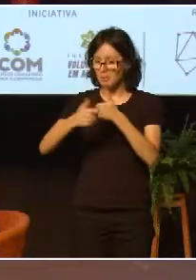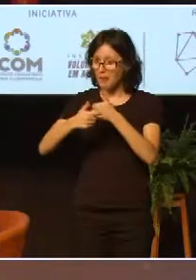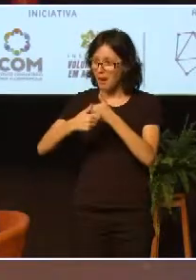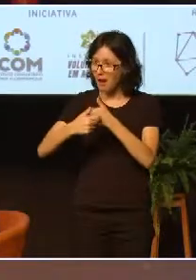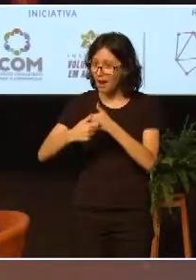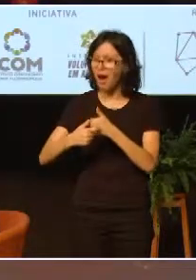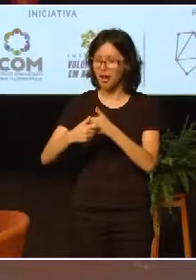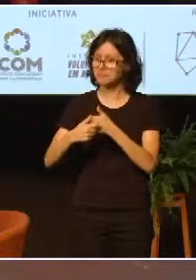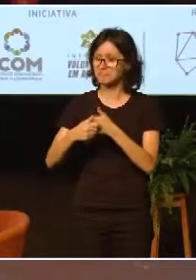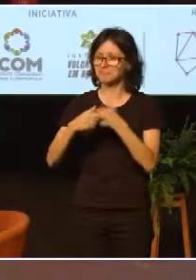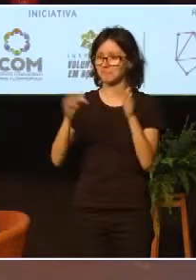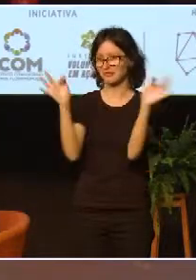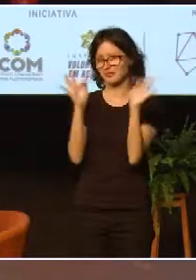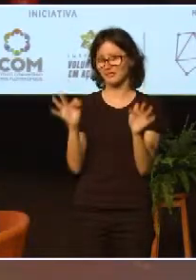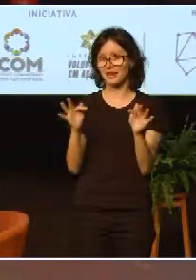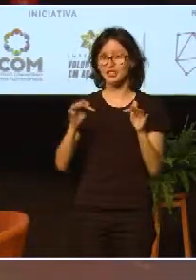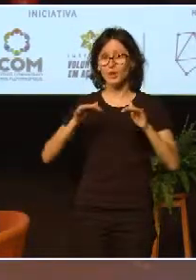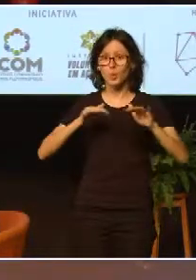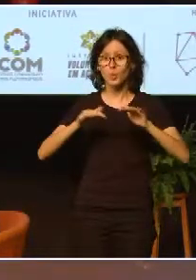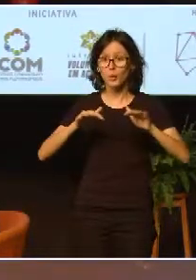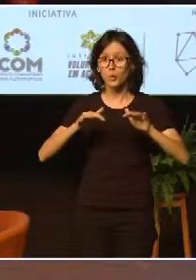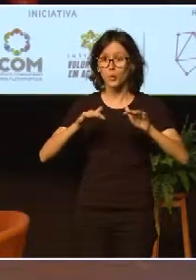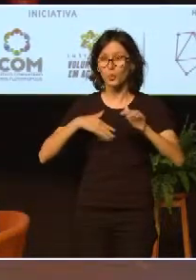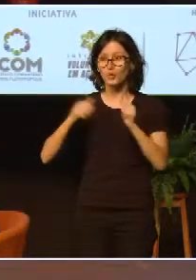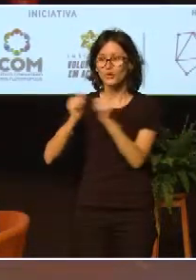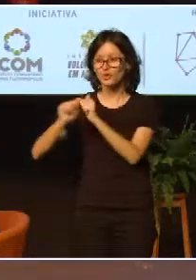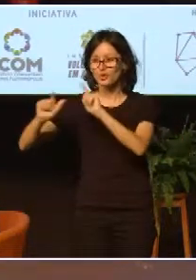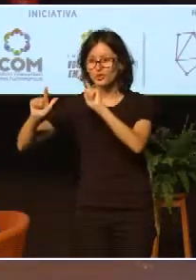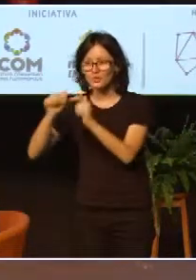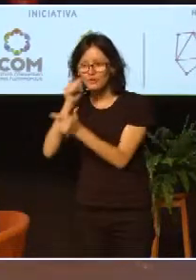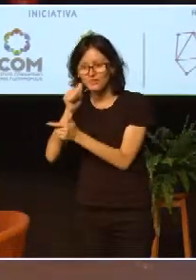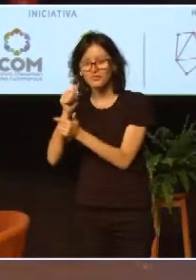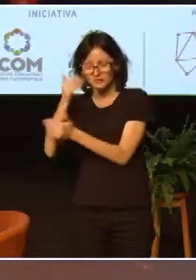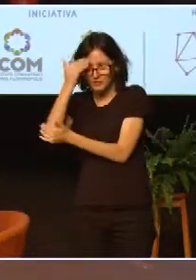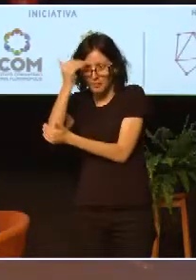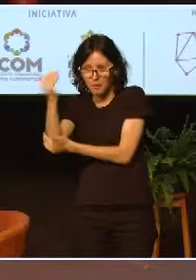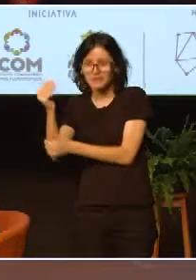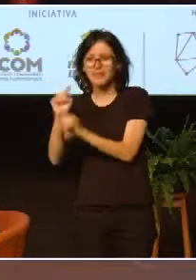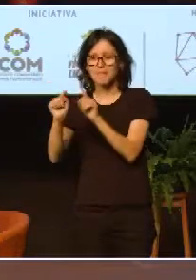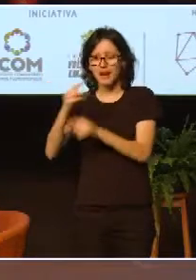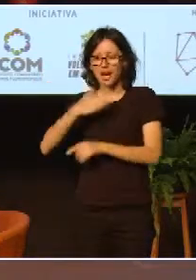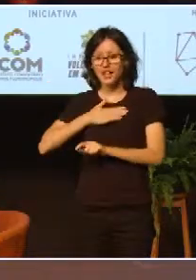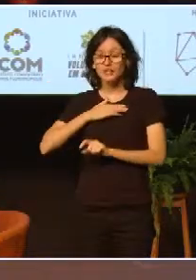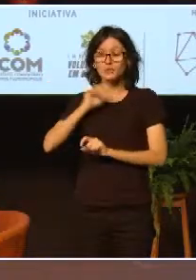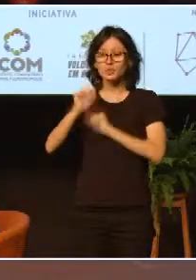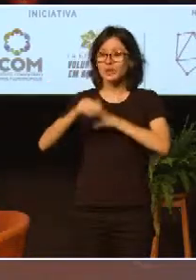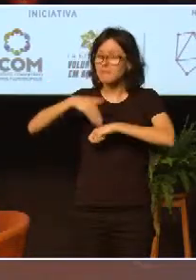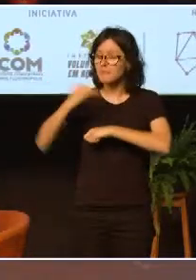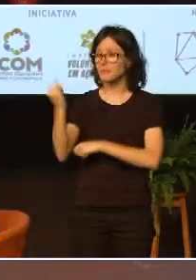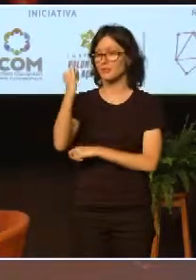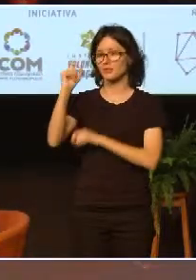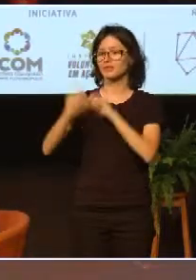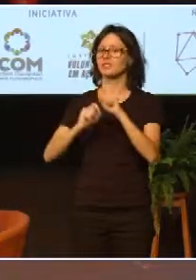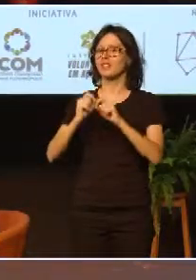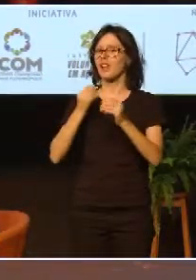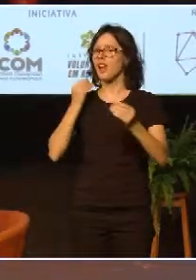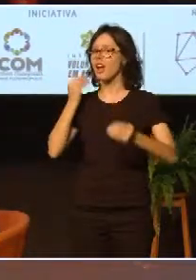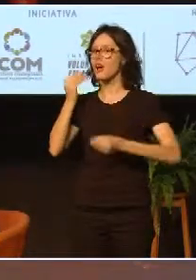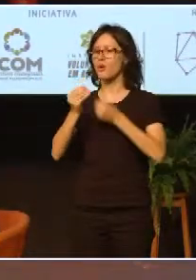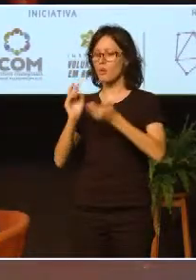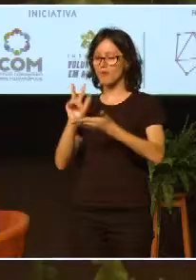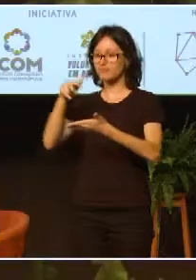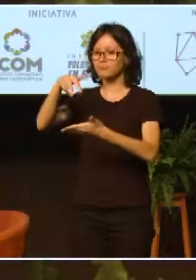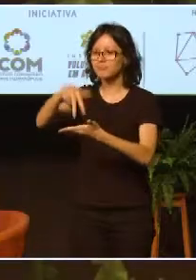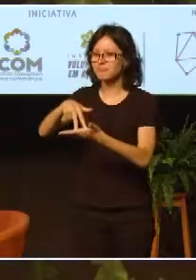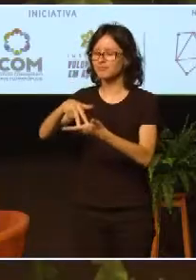botaram like lá, fiquei feliz, tremi de tirar foto com a Angela Merkel, mas, assim, para mim, o que é mais importante é como eu cheguei